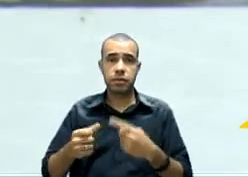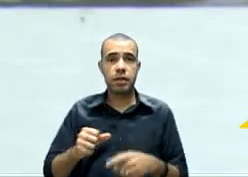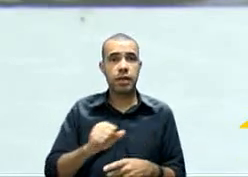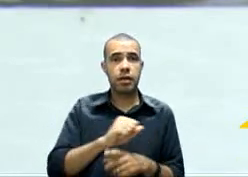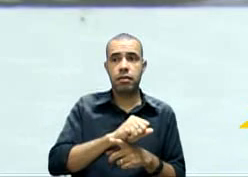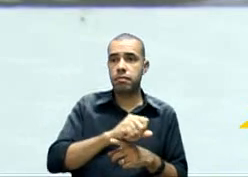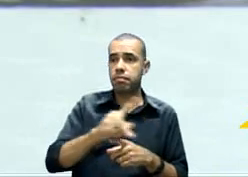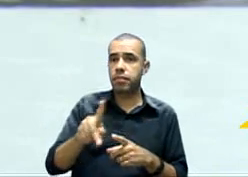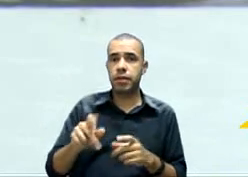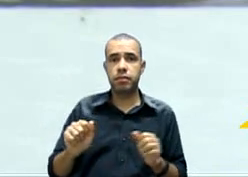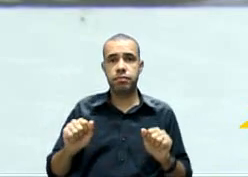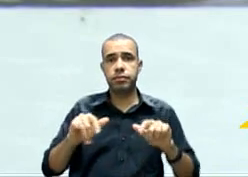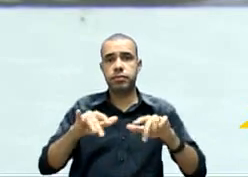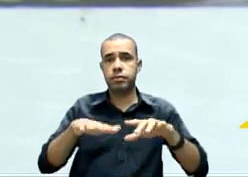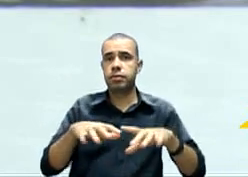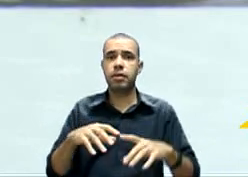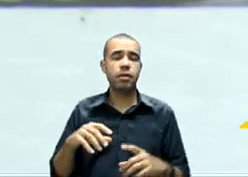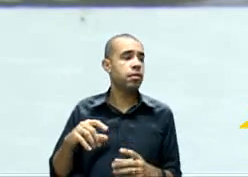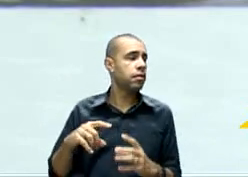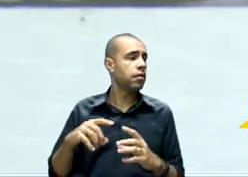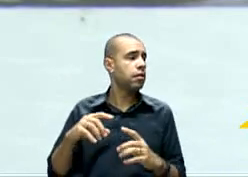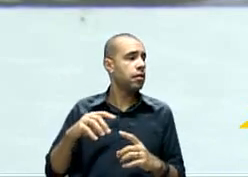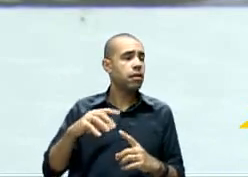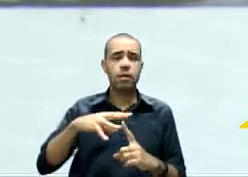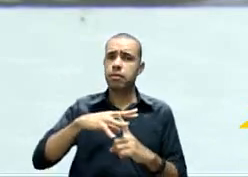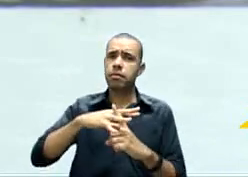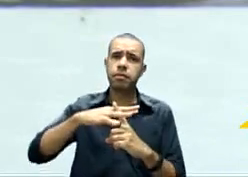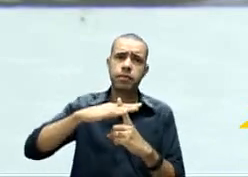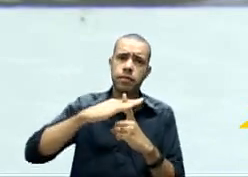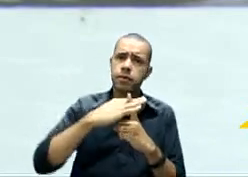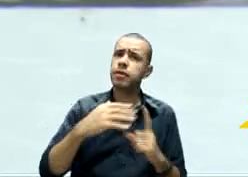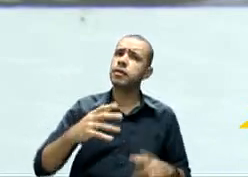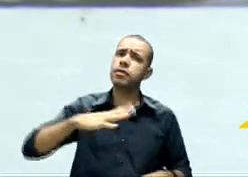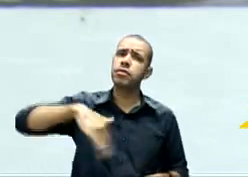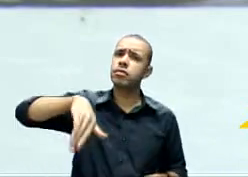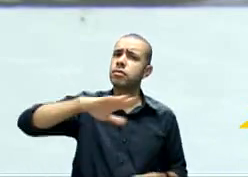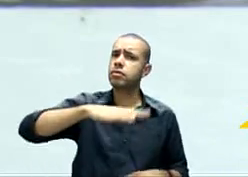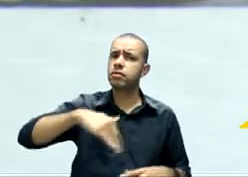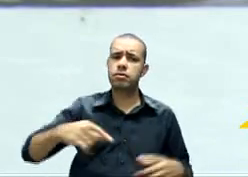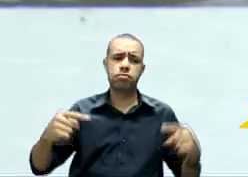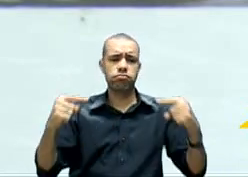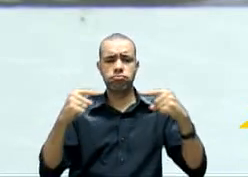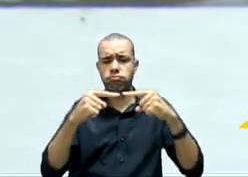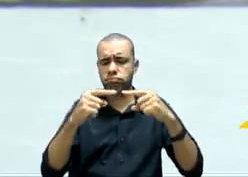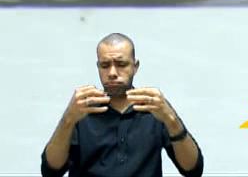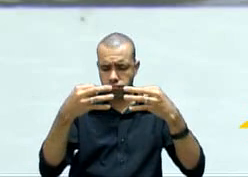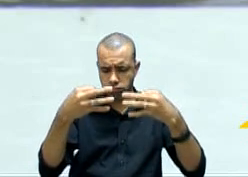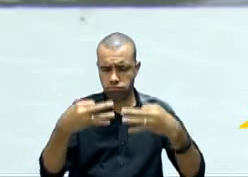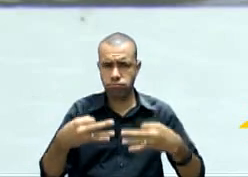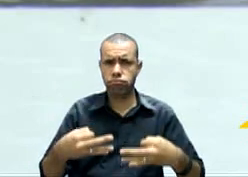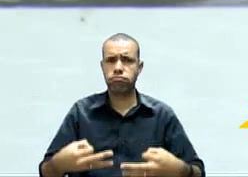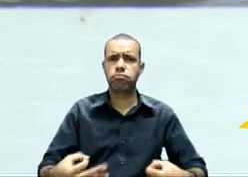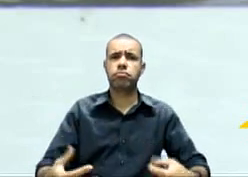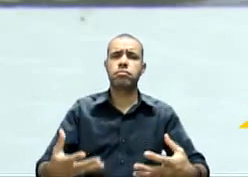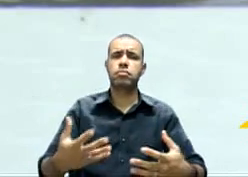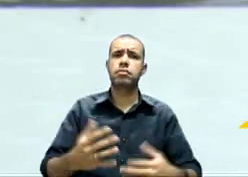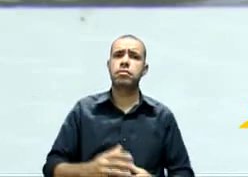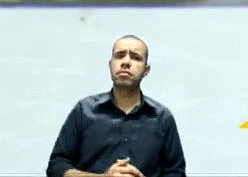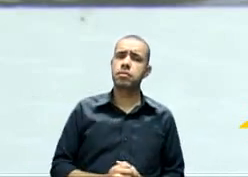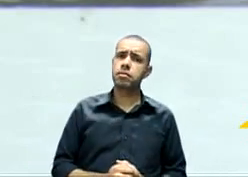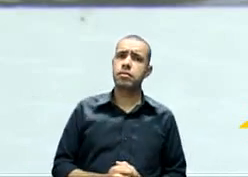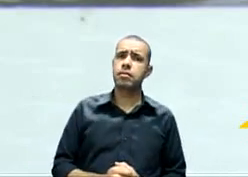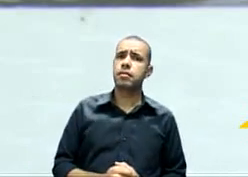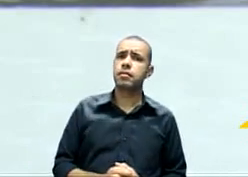audiência democrática na mais pura acepção da palavra. Mas temos aqui um tema